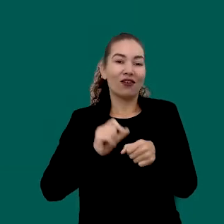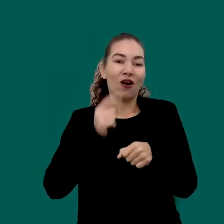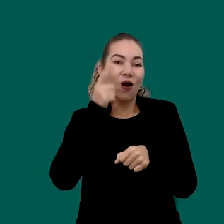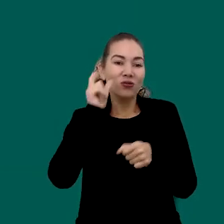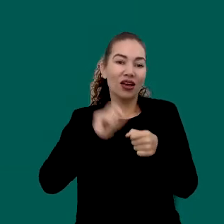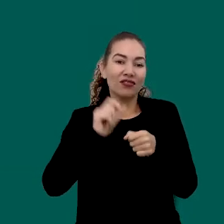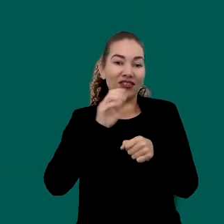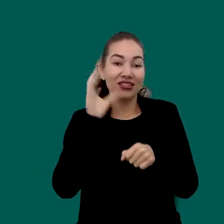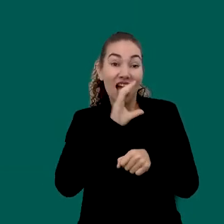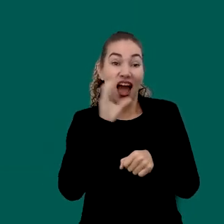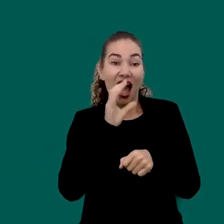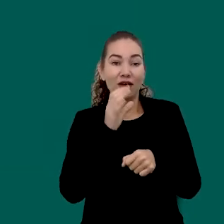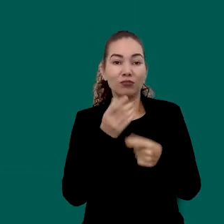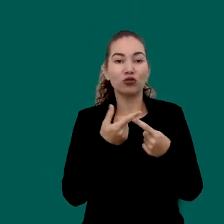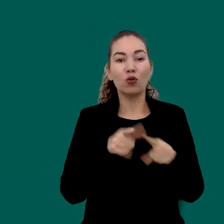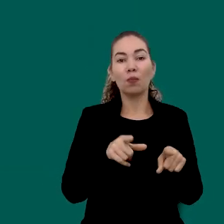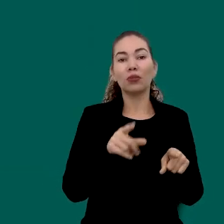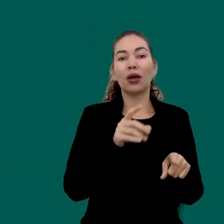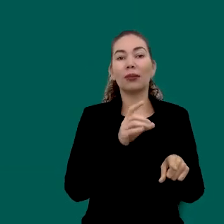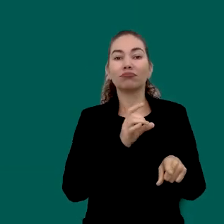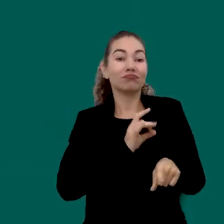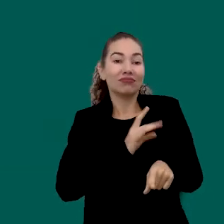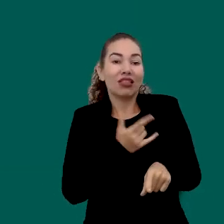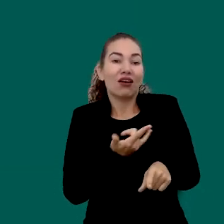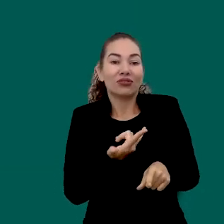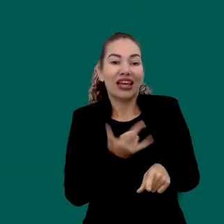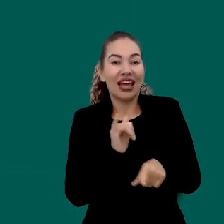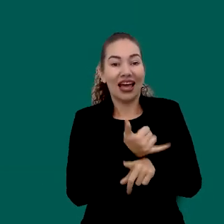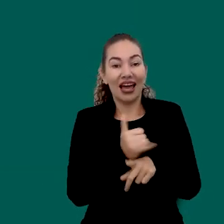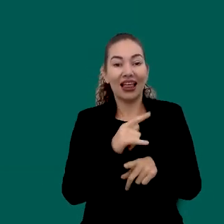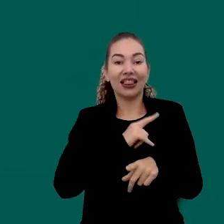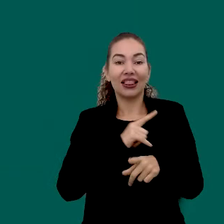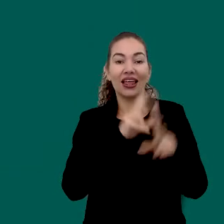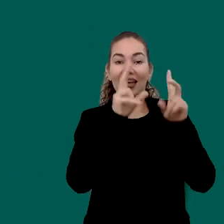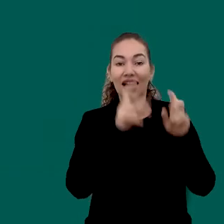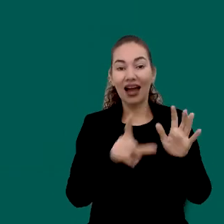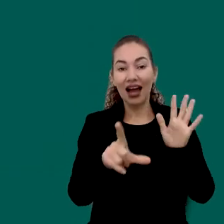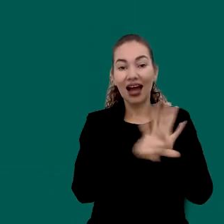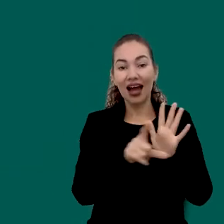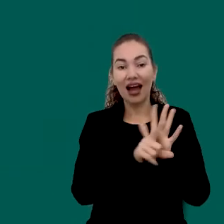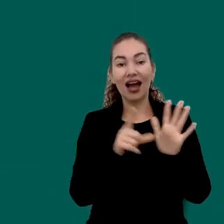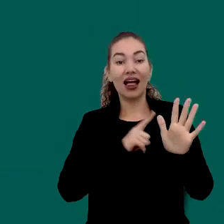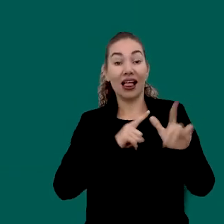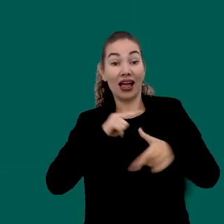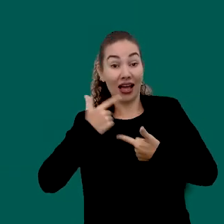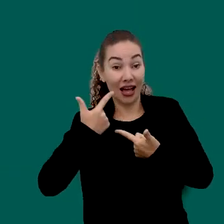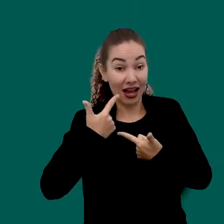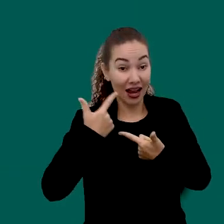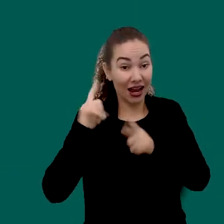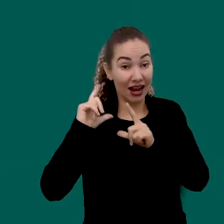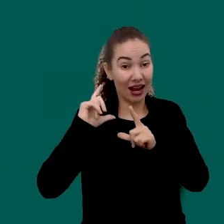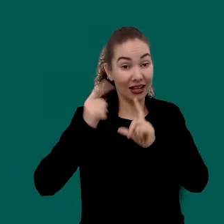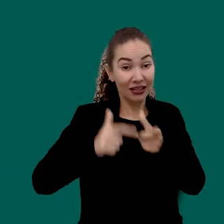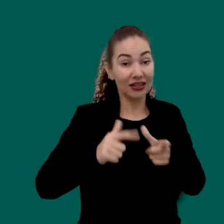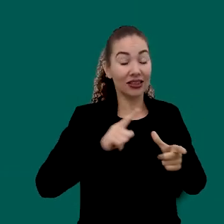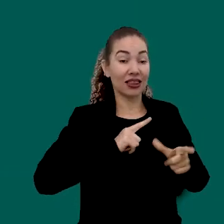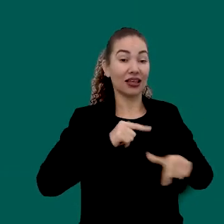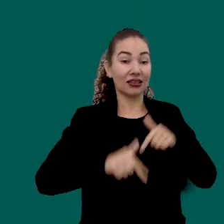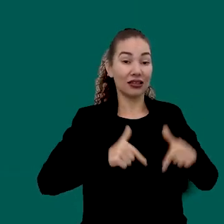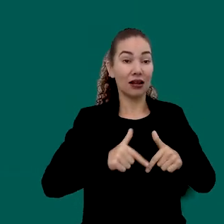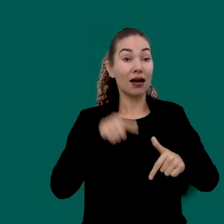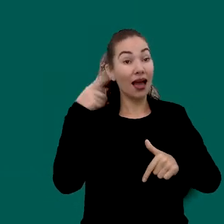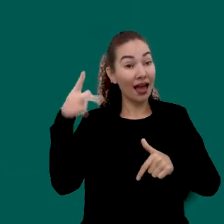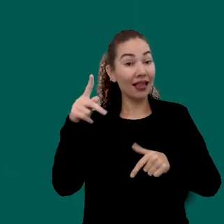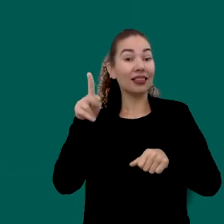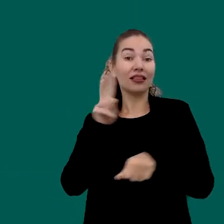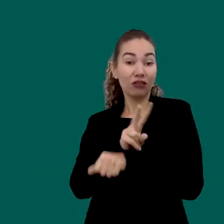rapidamente. Às vezes tem um pouco de medo dessa estratégia, até porque a gente sabe que existem questões legais, que existe todo um trabalho. Não